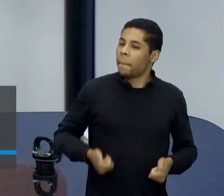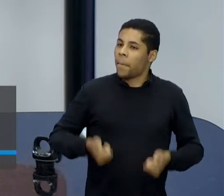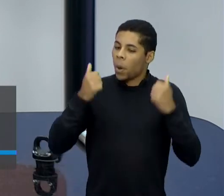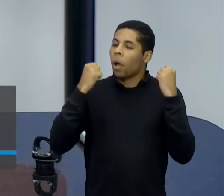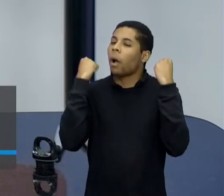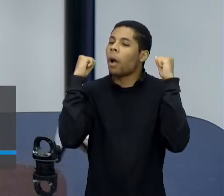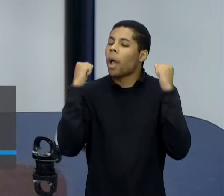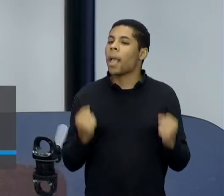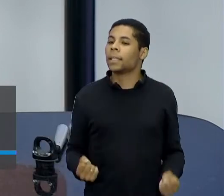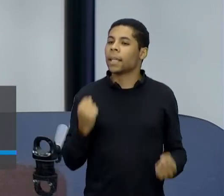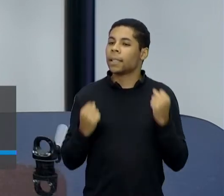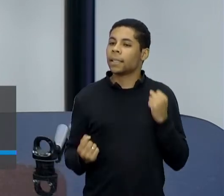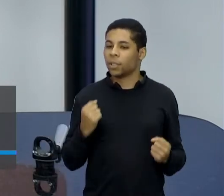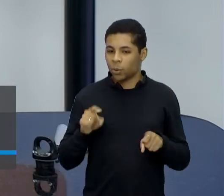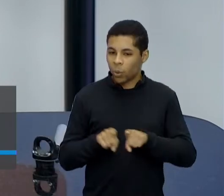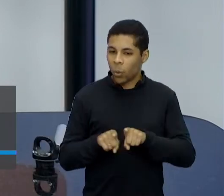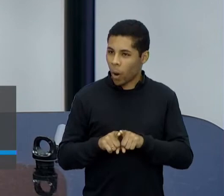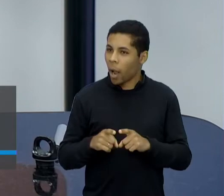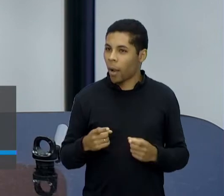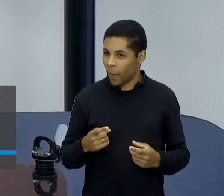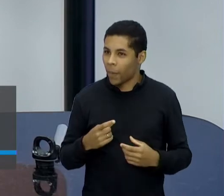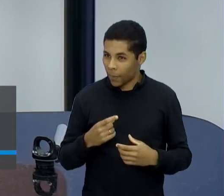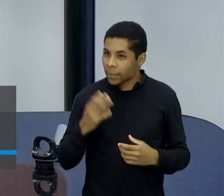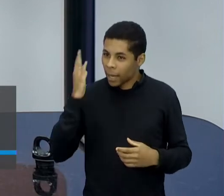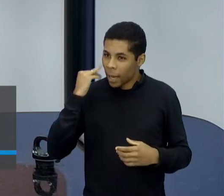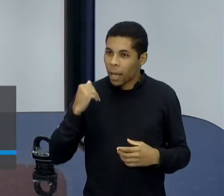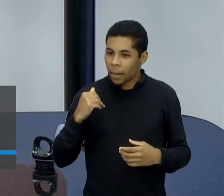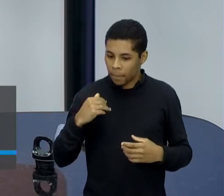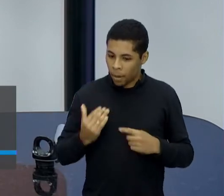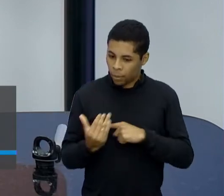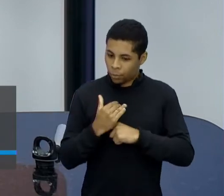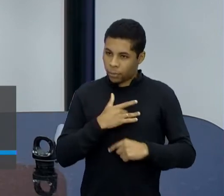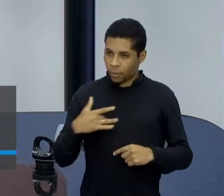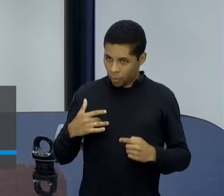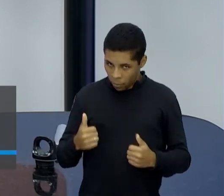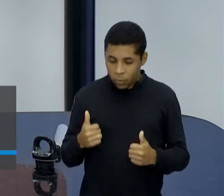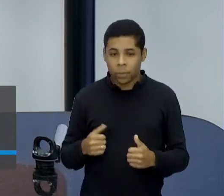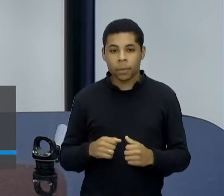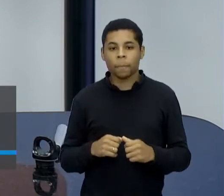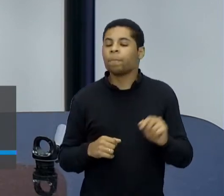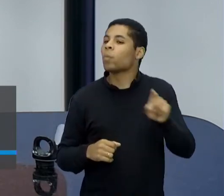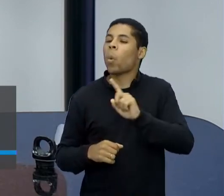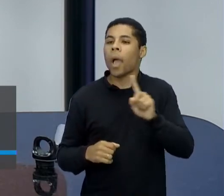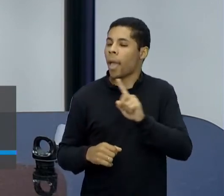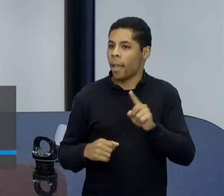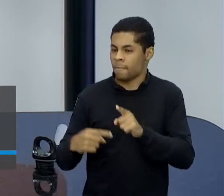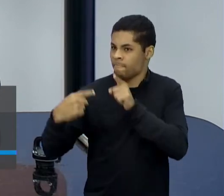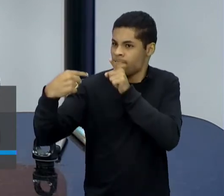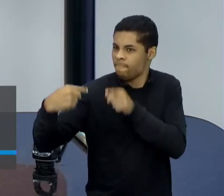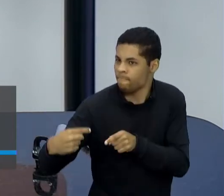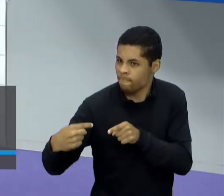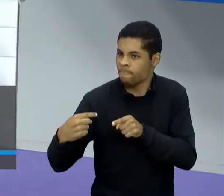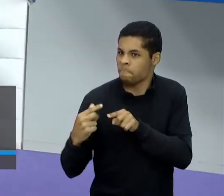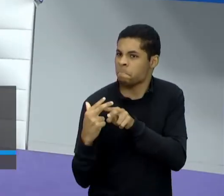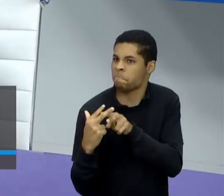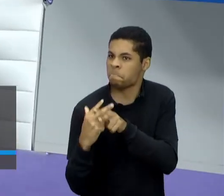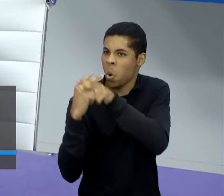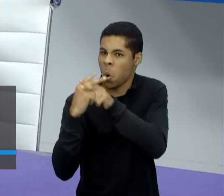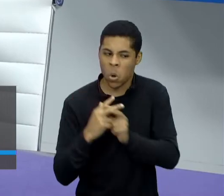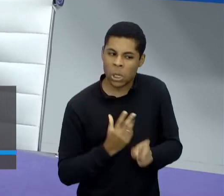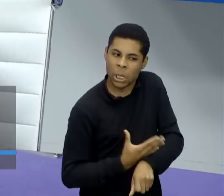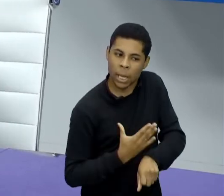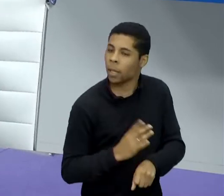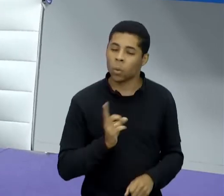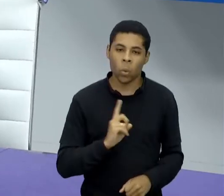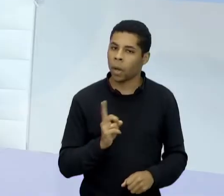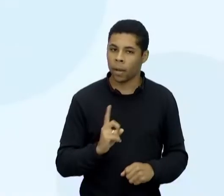prática esportiva, para a prática da luta, e não para uma resistência. Bem interessante. Vocês estão